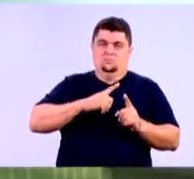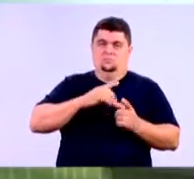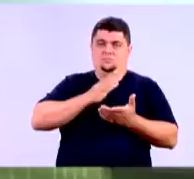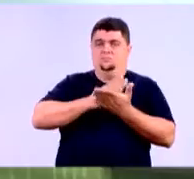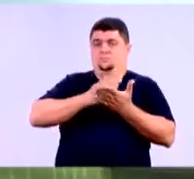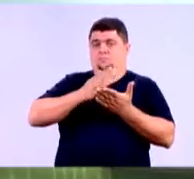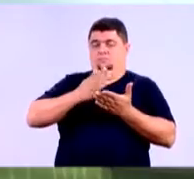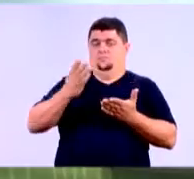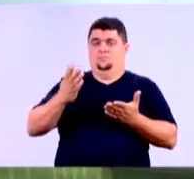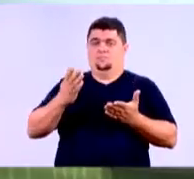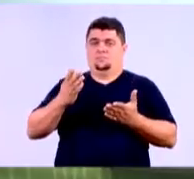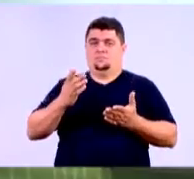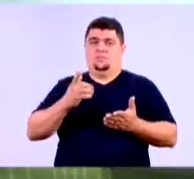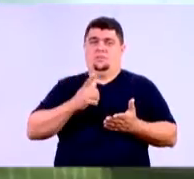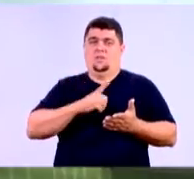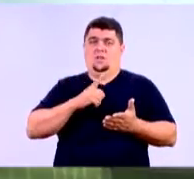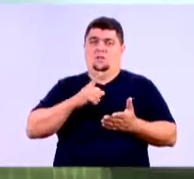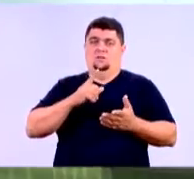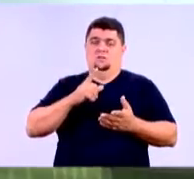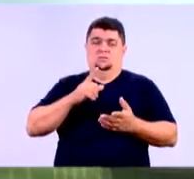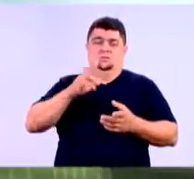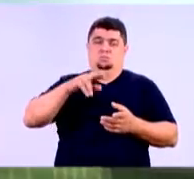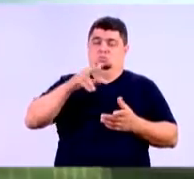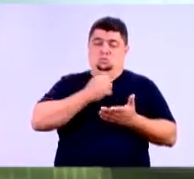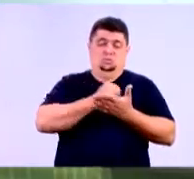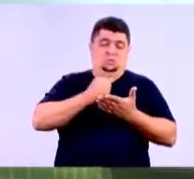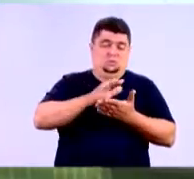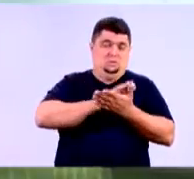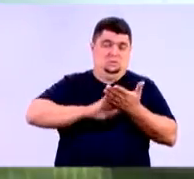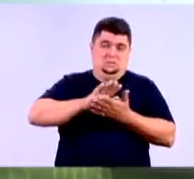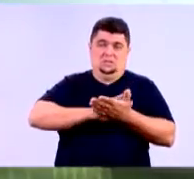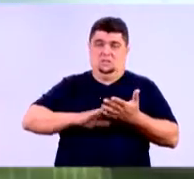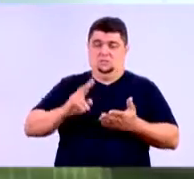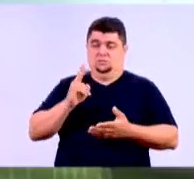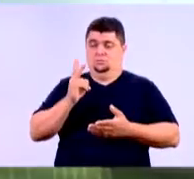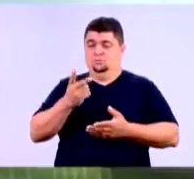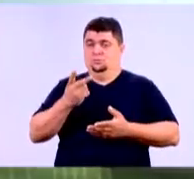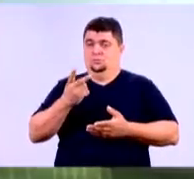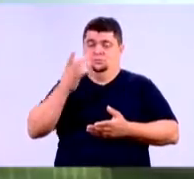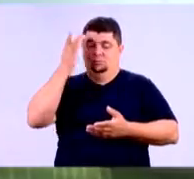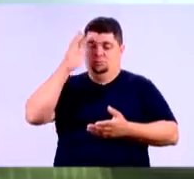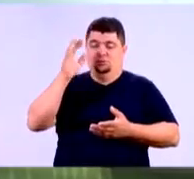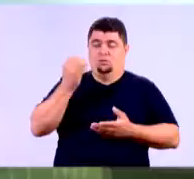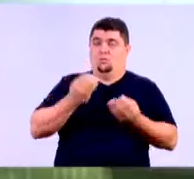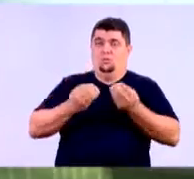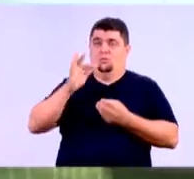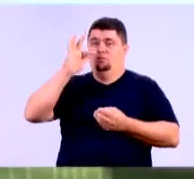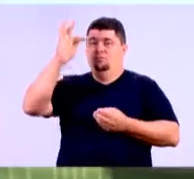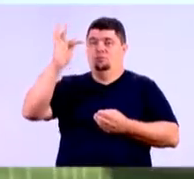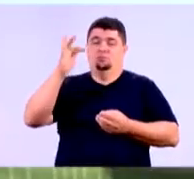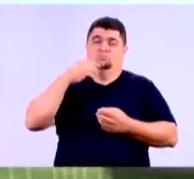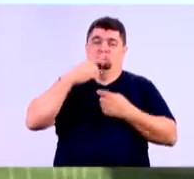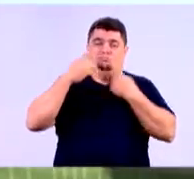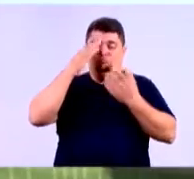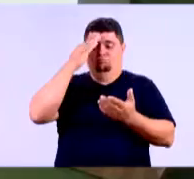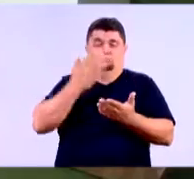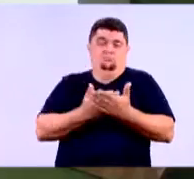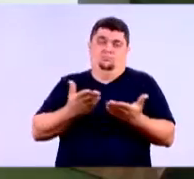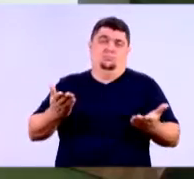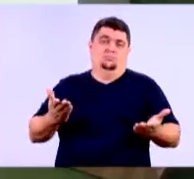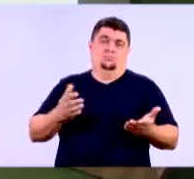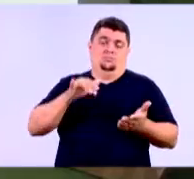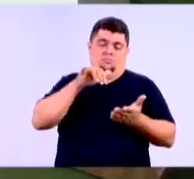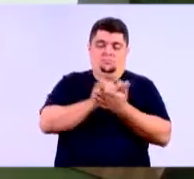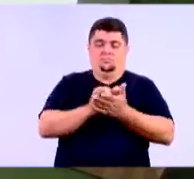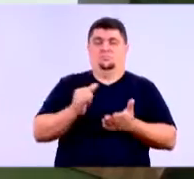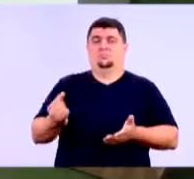5 meses. Agora essa outra pessoa que está desempregada, no máximo eu parcelo em 2 vezes, porque eu não sei como que é o futuro dela, é incerto. Exatamente, essa ficha